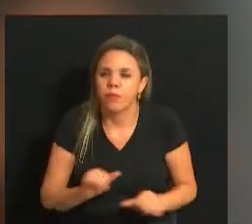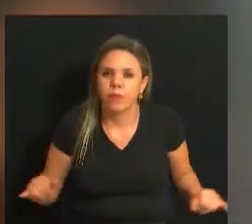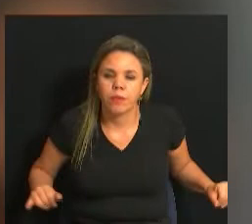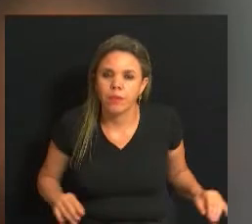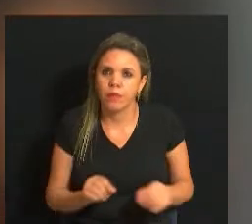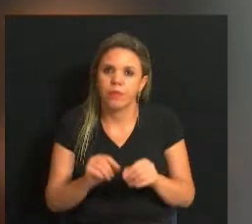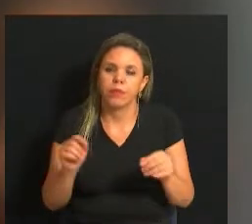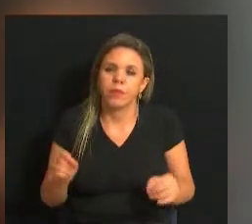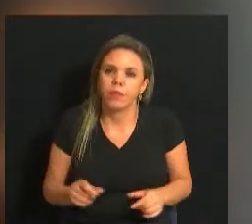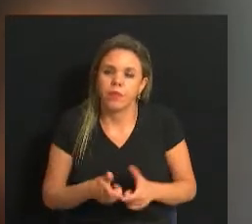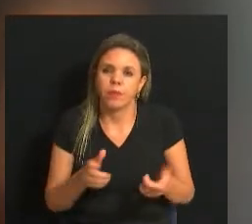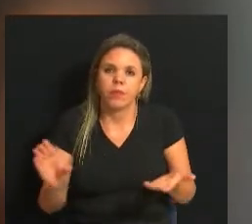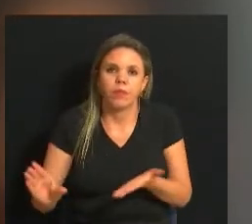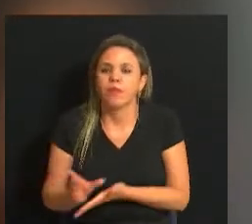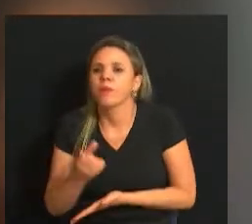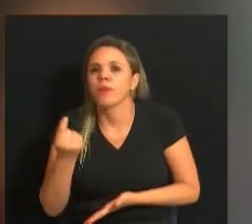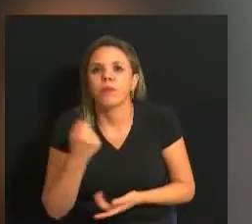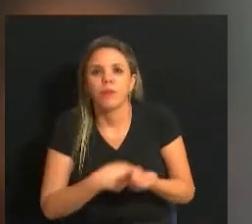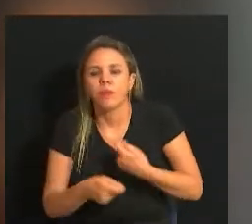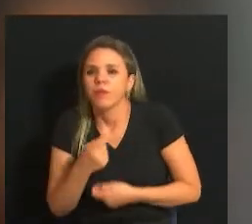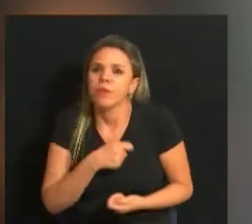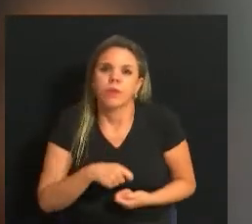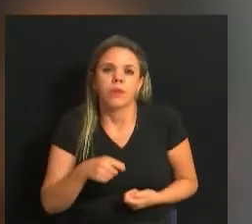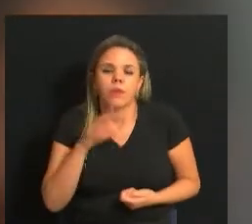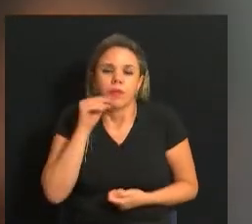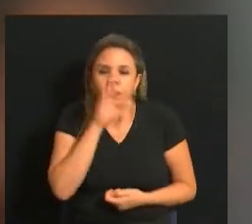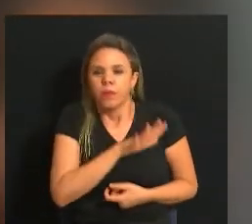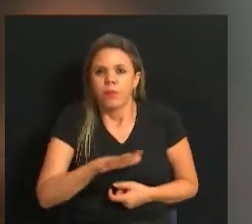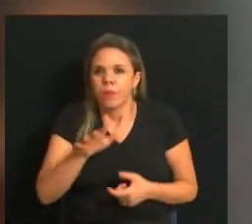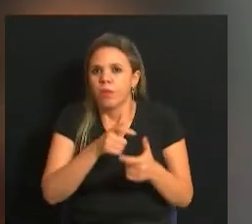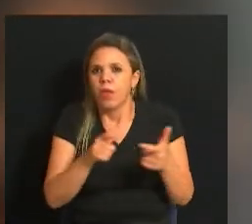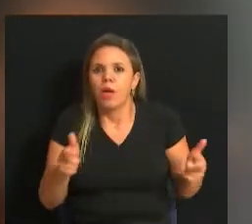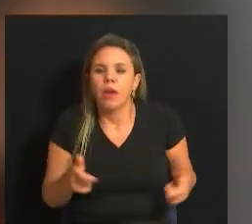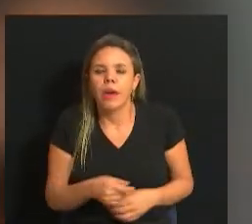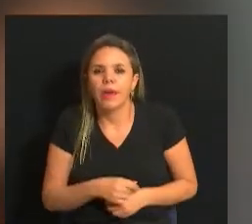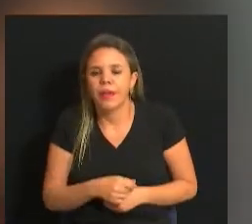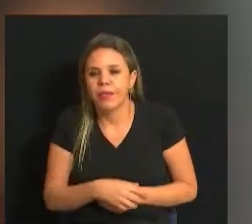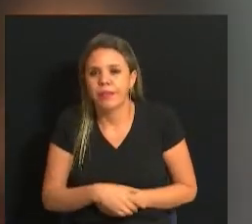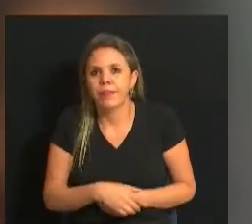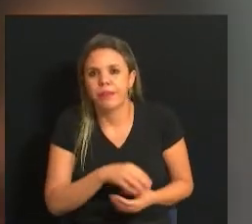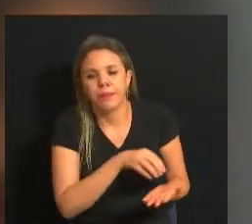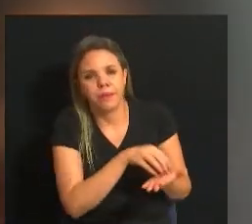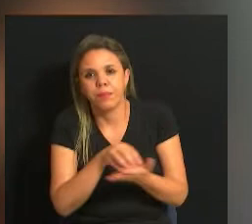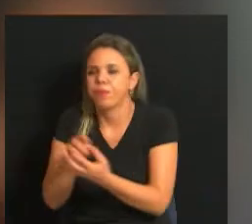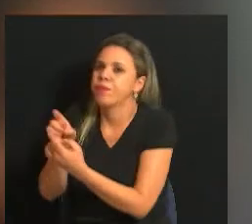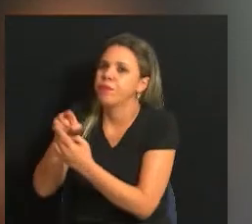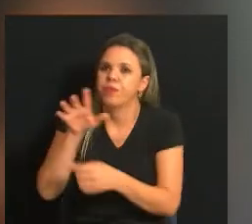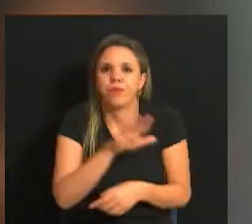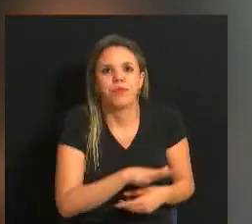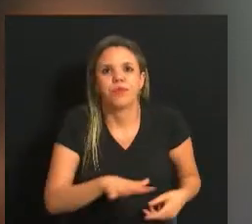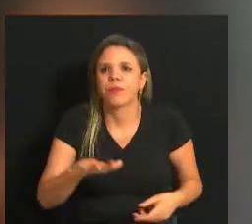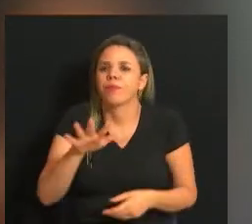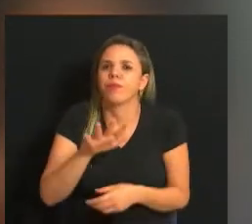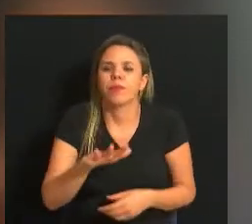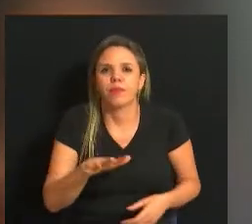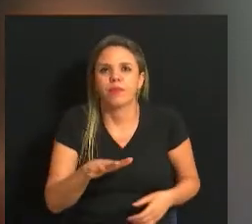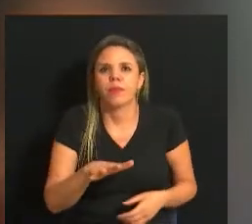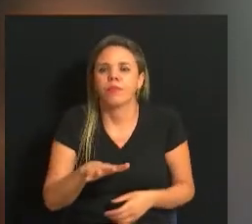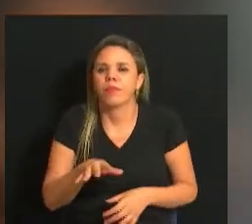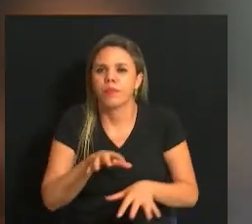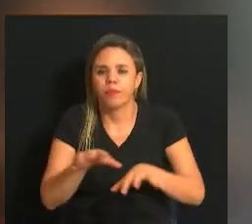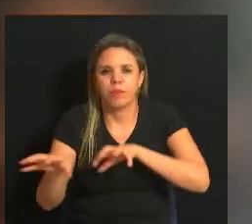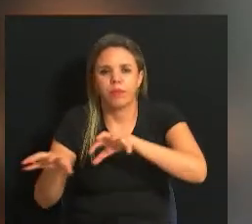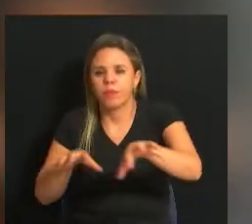é aumentar o financiamento, é colocar mais servidores, é aumentar aí postos de atendimento, postos